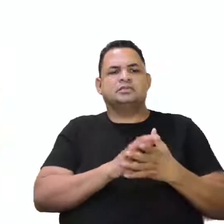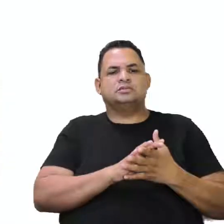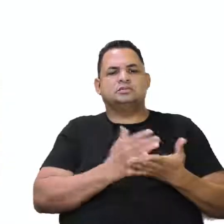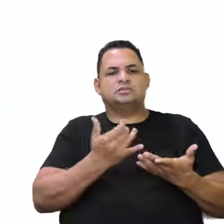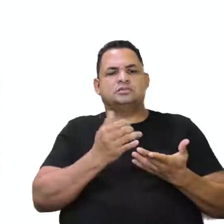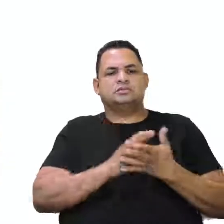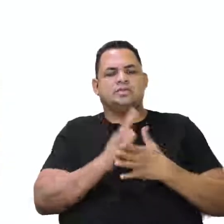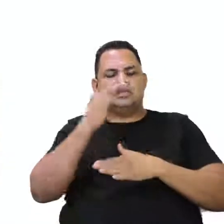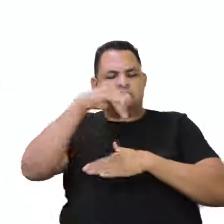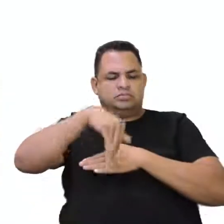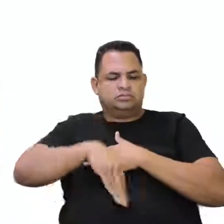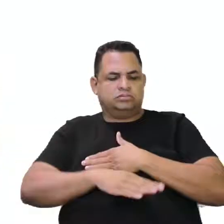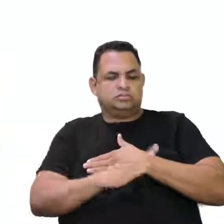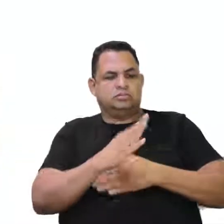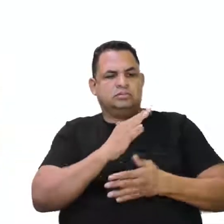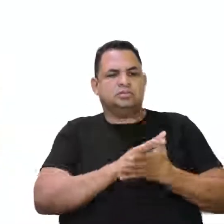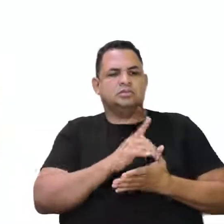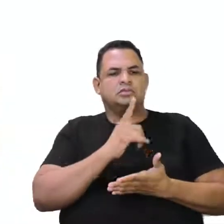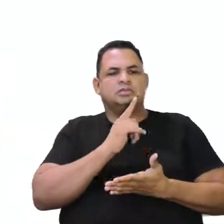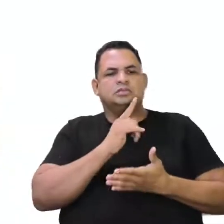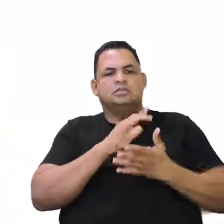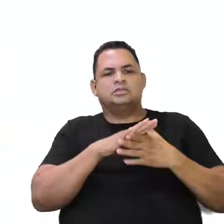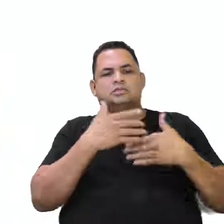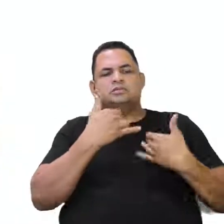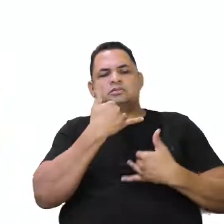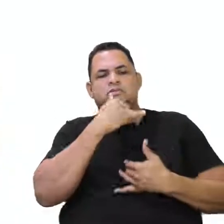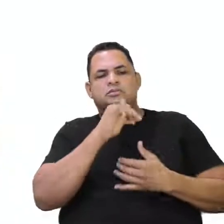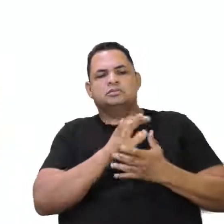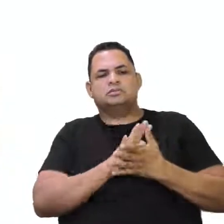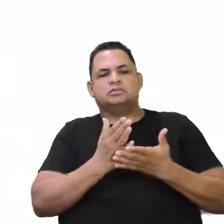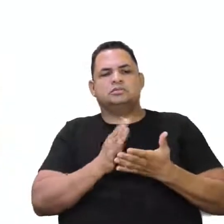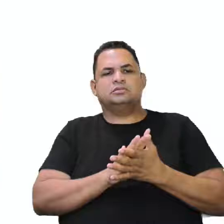nas hidrelétricas, nós temos situações de